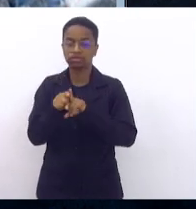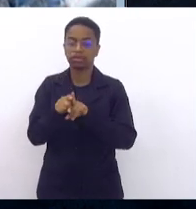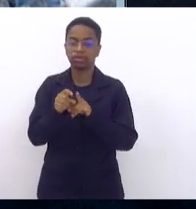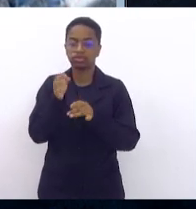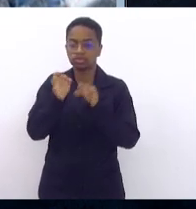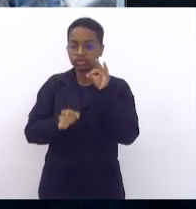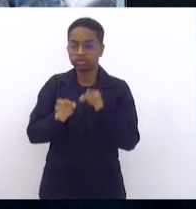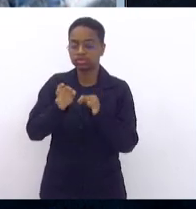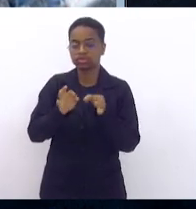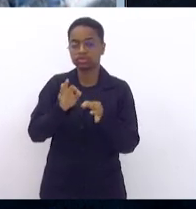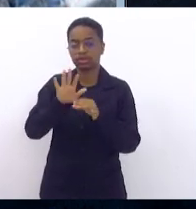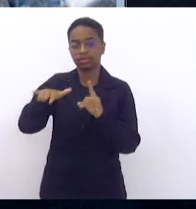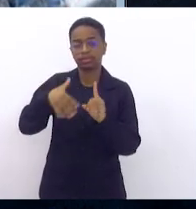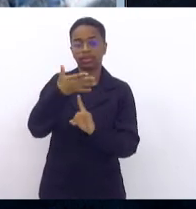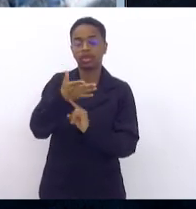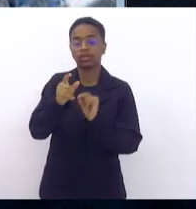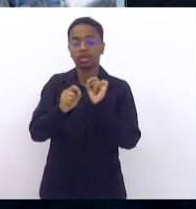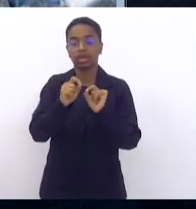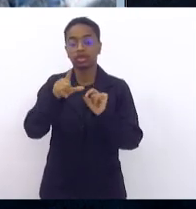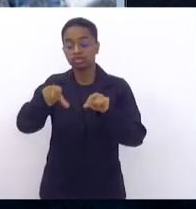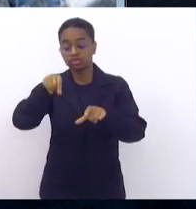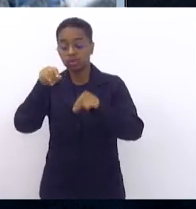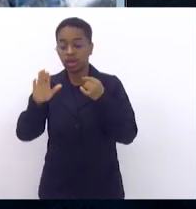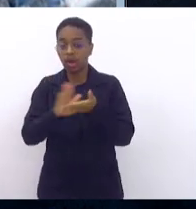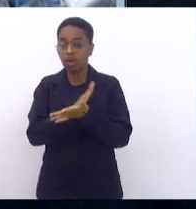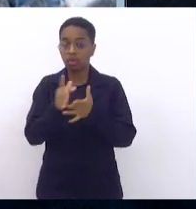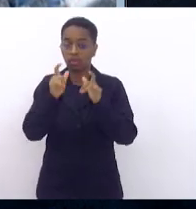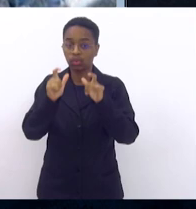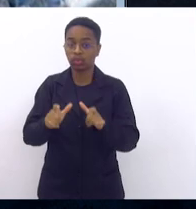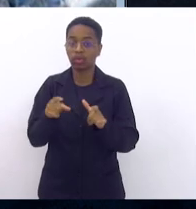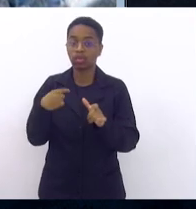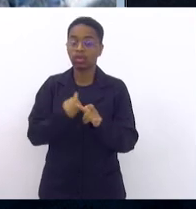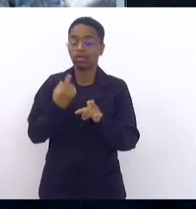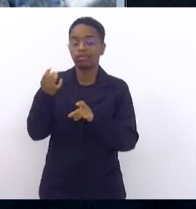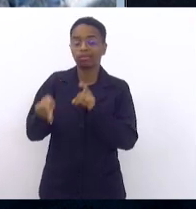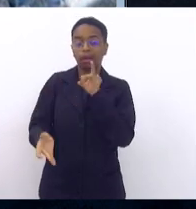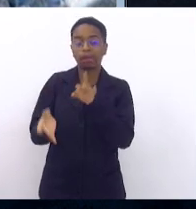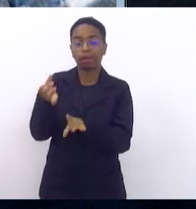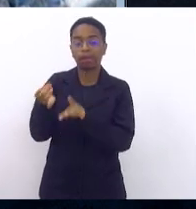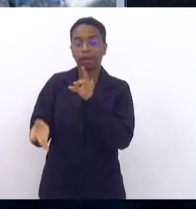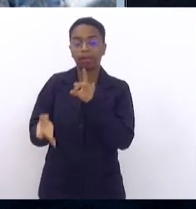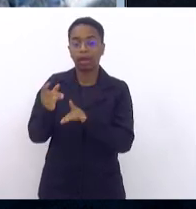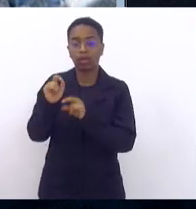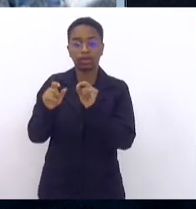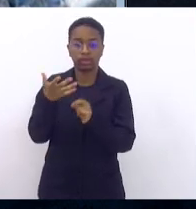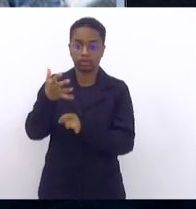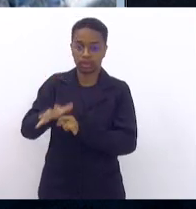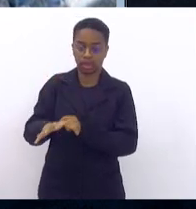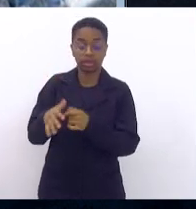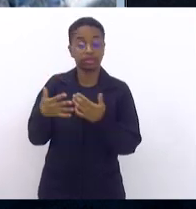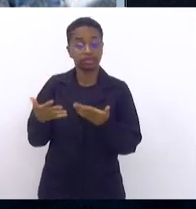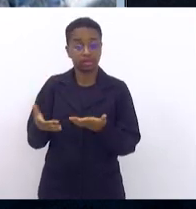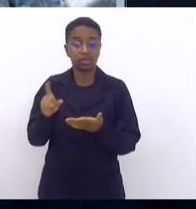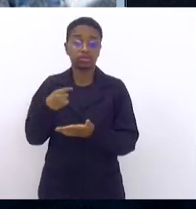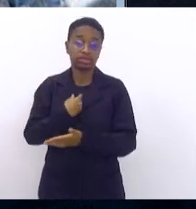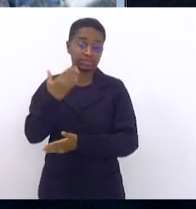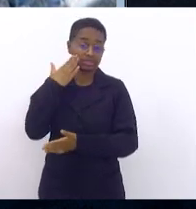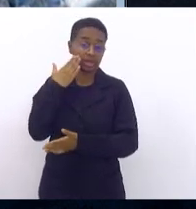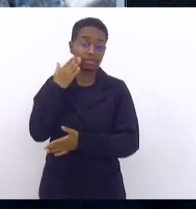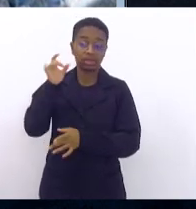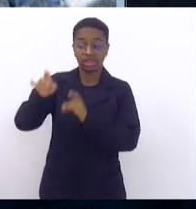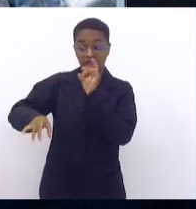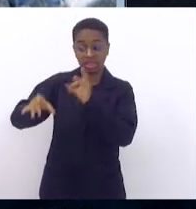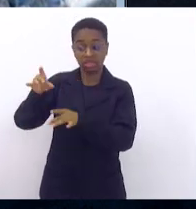é exatamente de escolher determinados territórios para a gente depositar o que não sequer então a gente sabe que manda-se muito para África